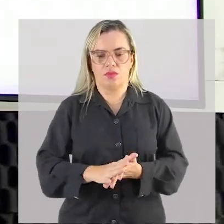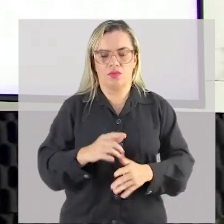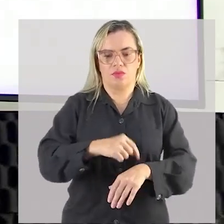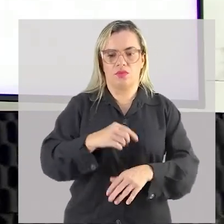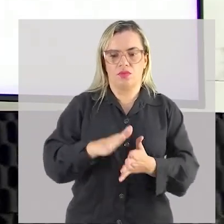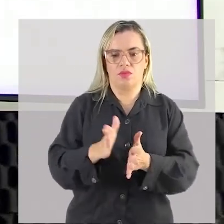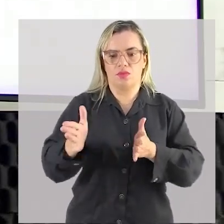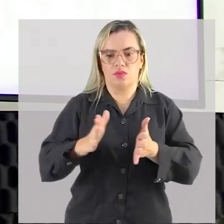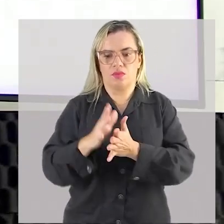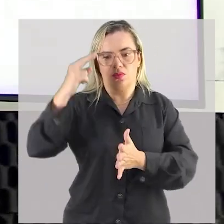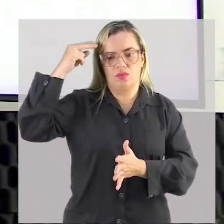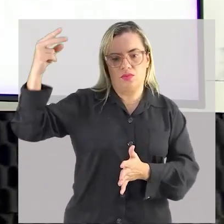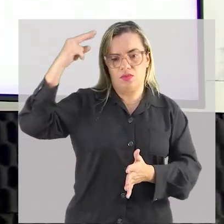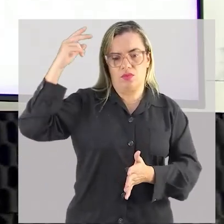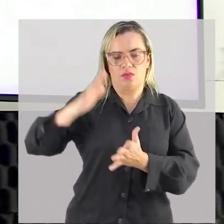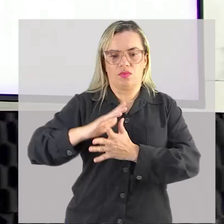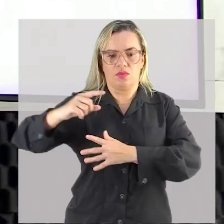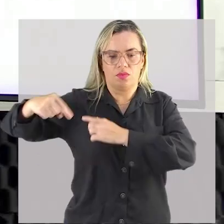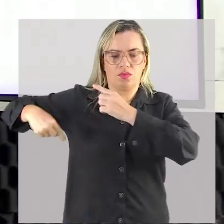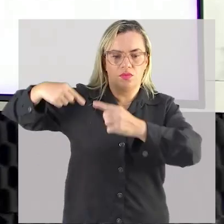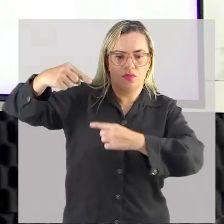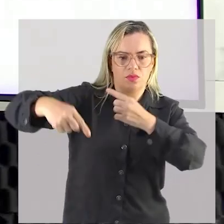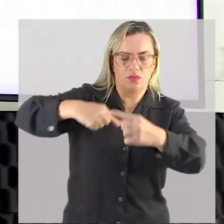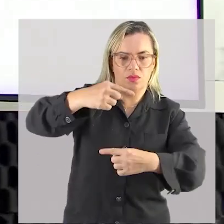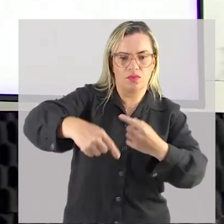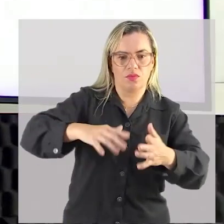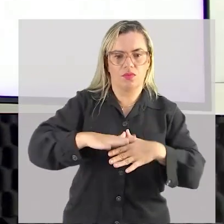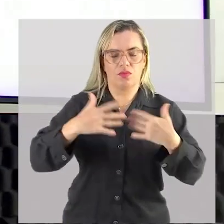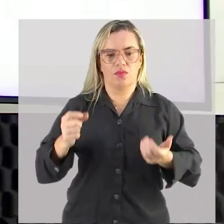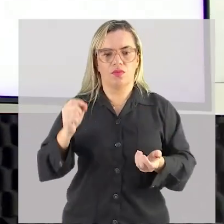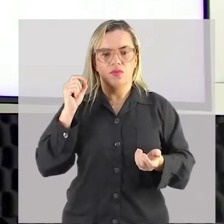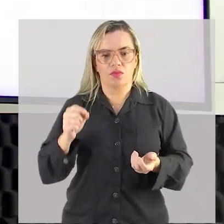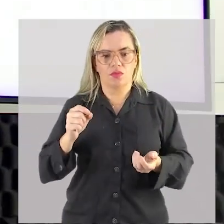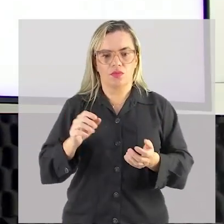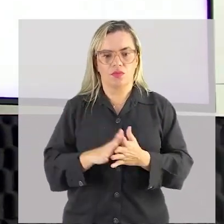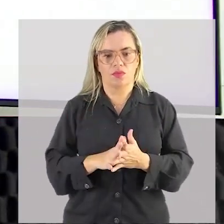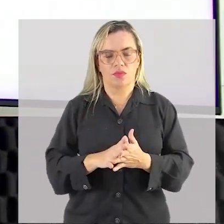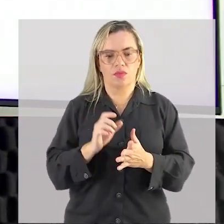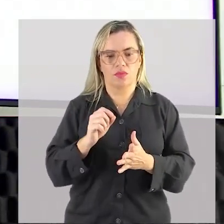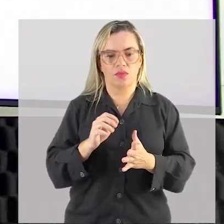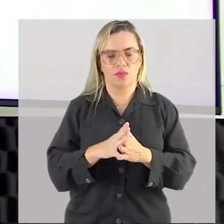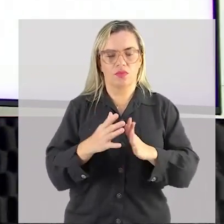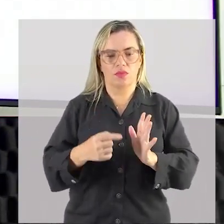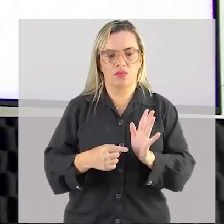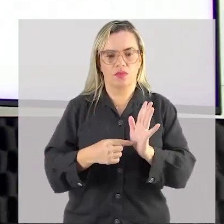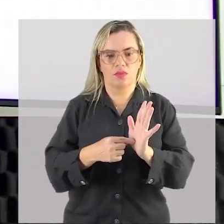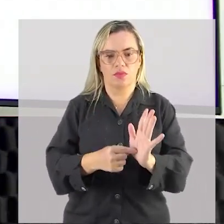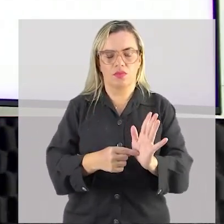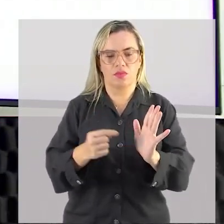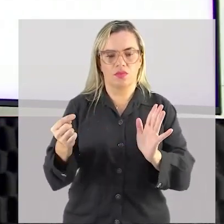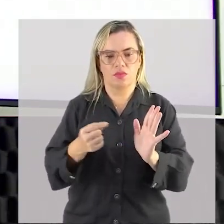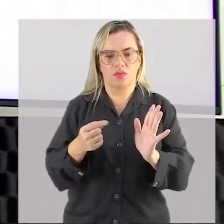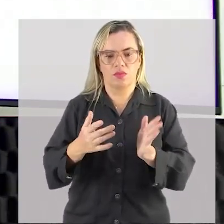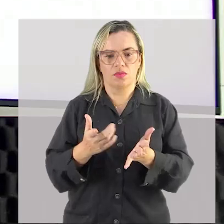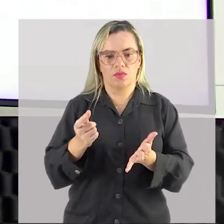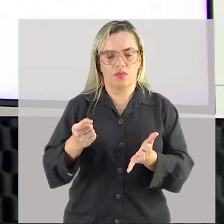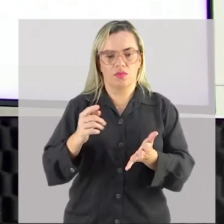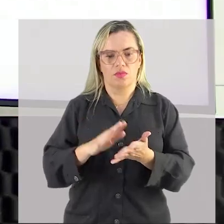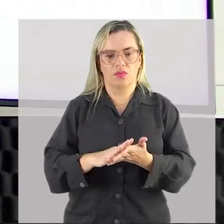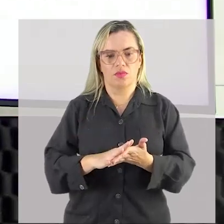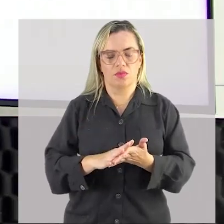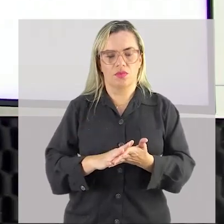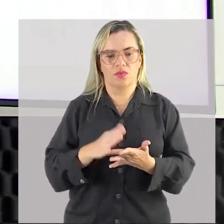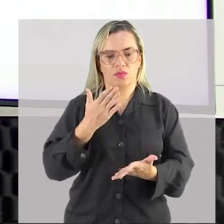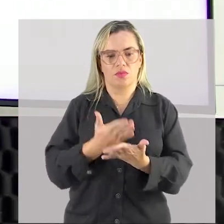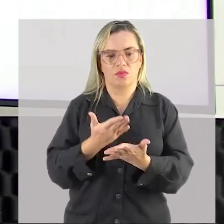histórico e pela herança genética aí o que que eu por que que eu tô trazendo isso aqui para você ó estudar